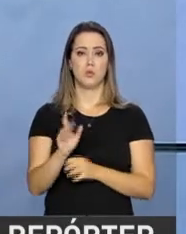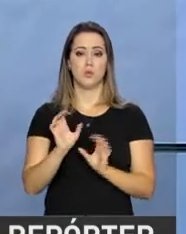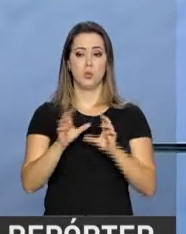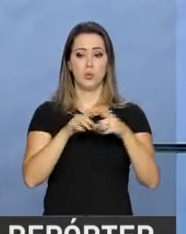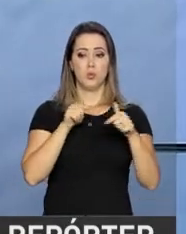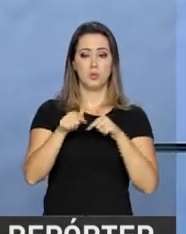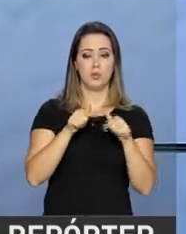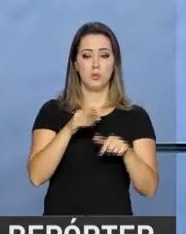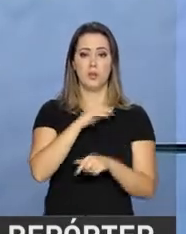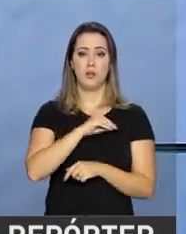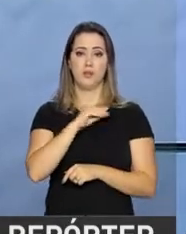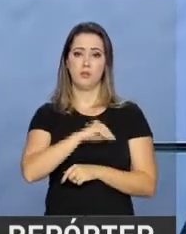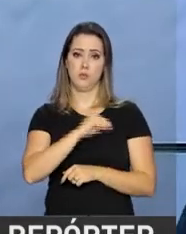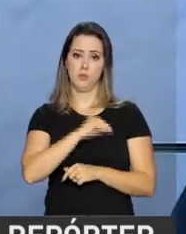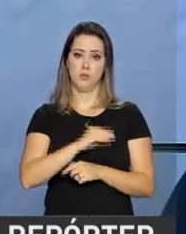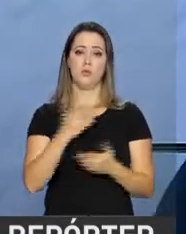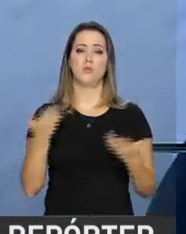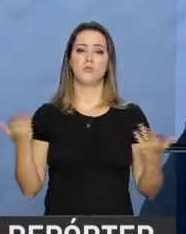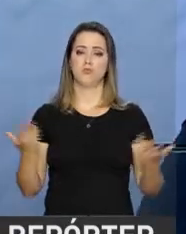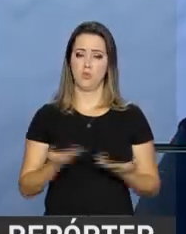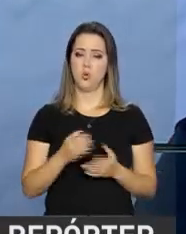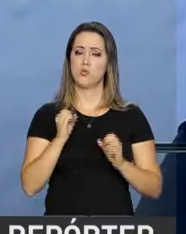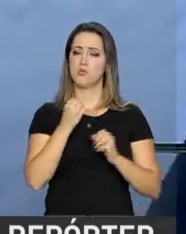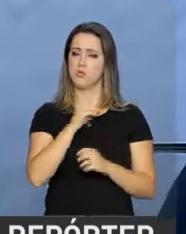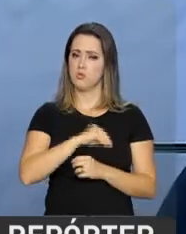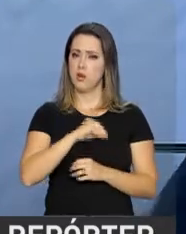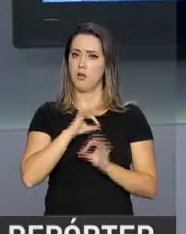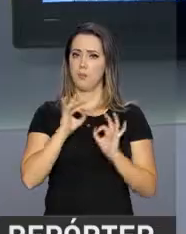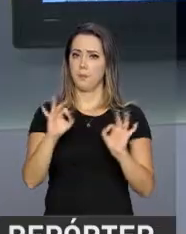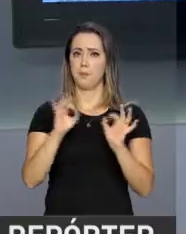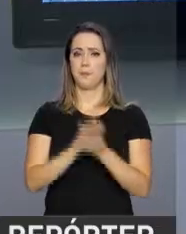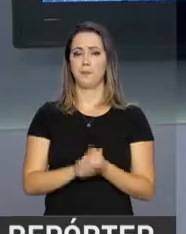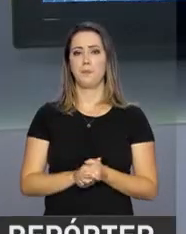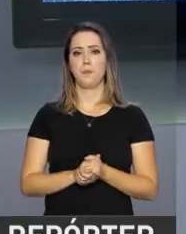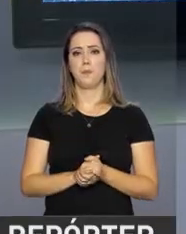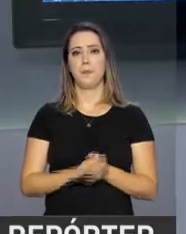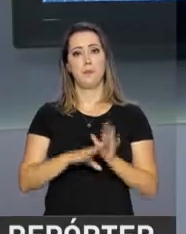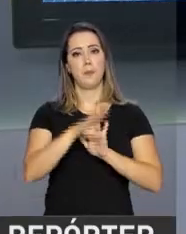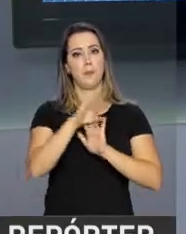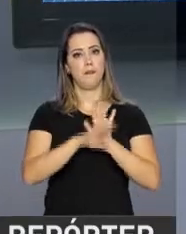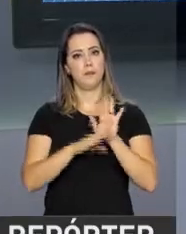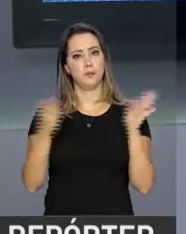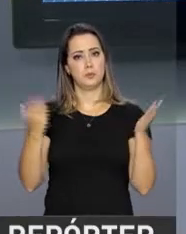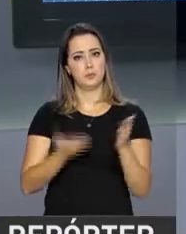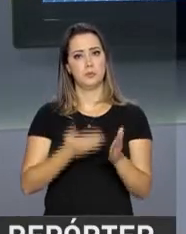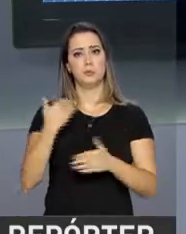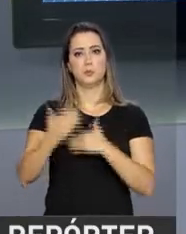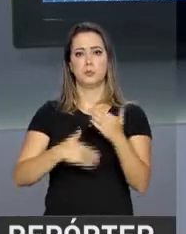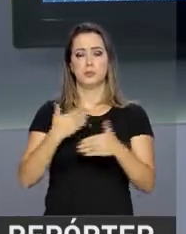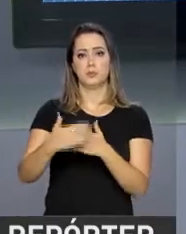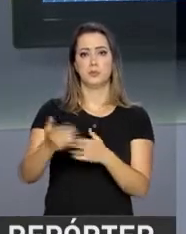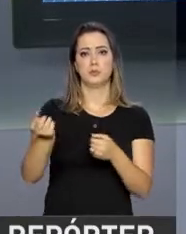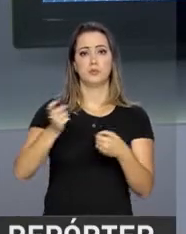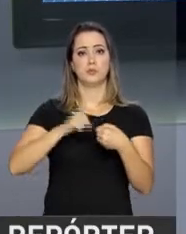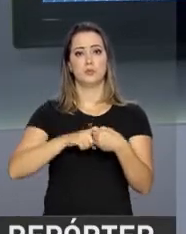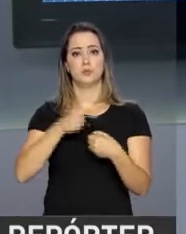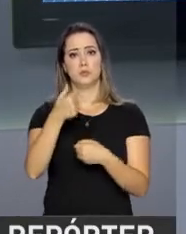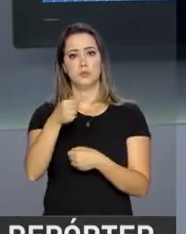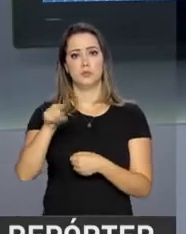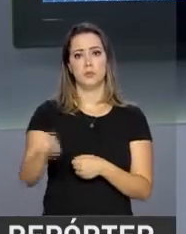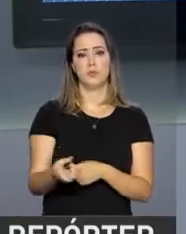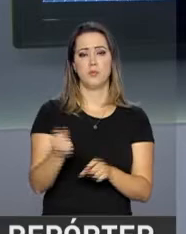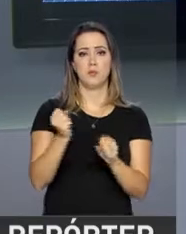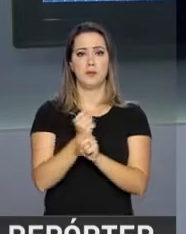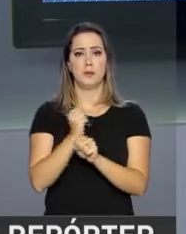públicos que hoje ganham os seus vencimentos. O programa Agora é Avançar, que está retomando 7